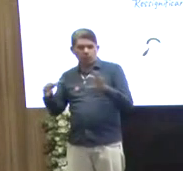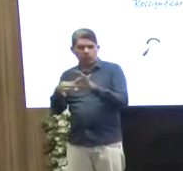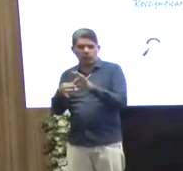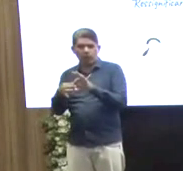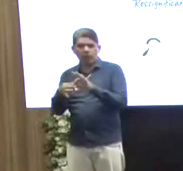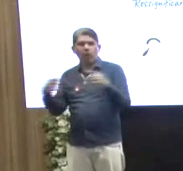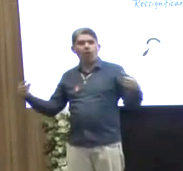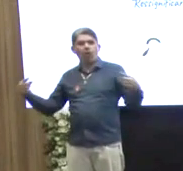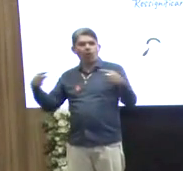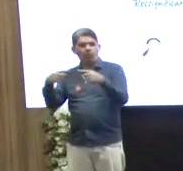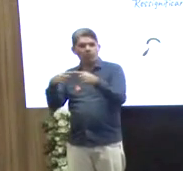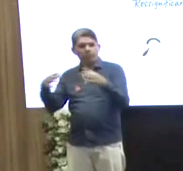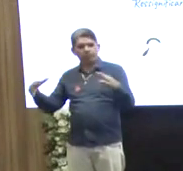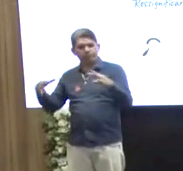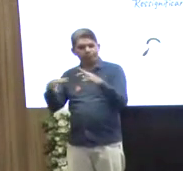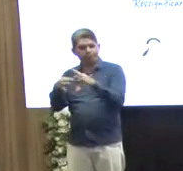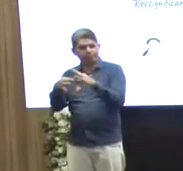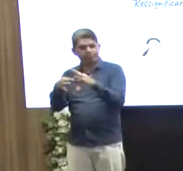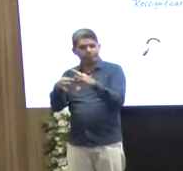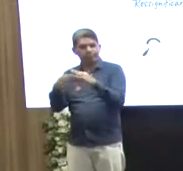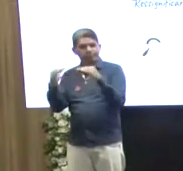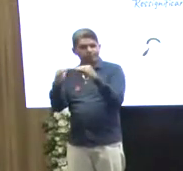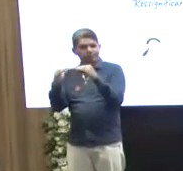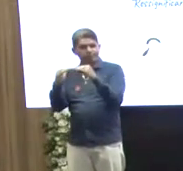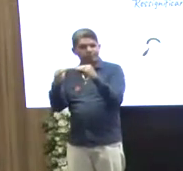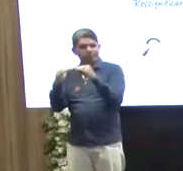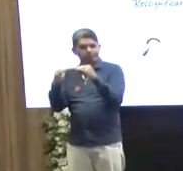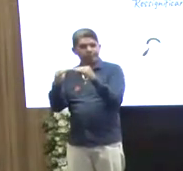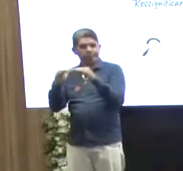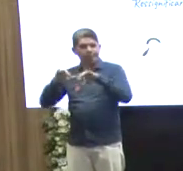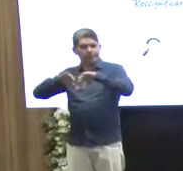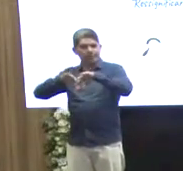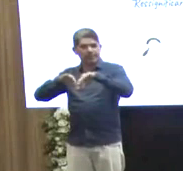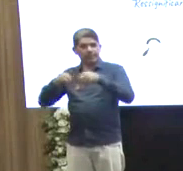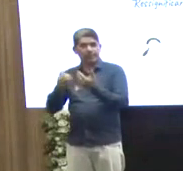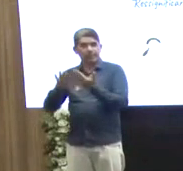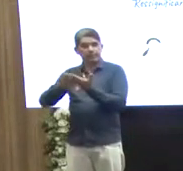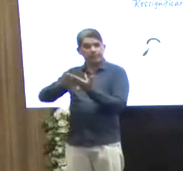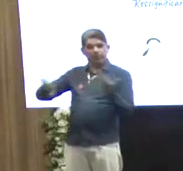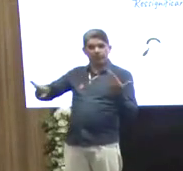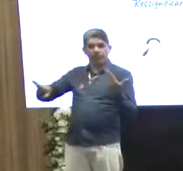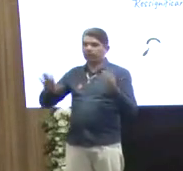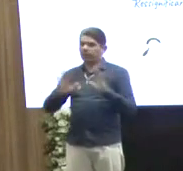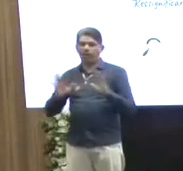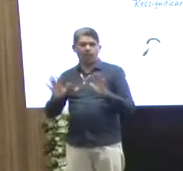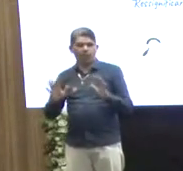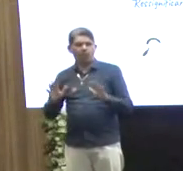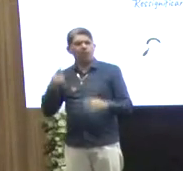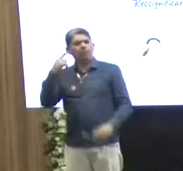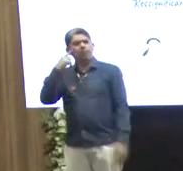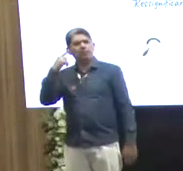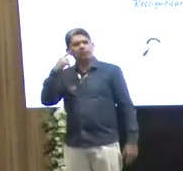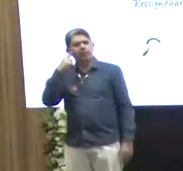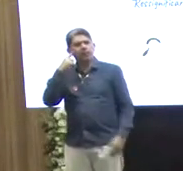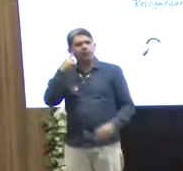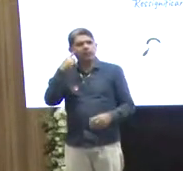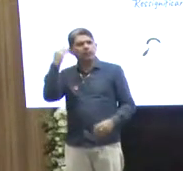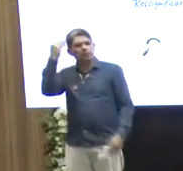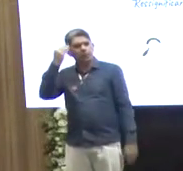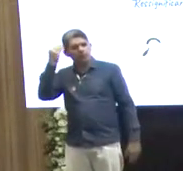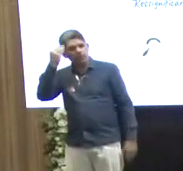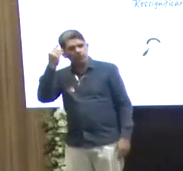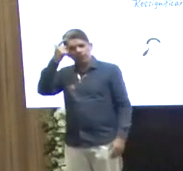plano. Porque, não sei como que o Rogério pensa isso, mas o que eu vejo é que essas dimensões, de alguma